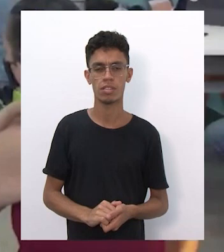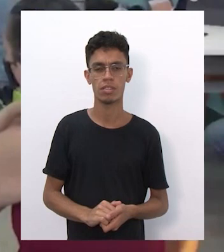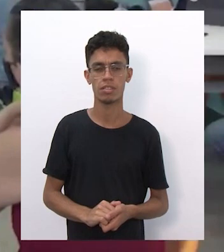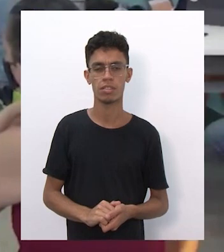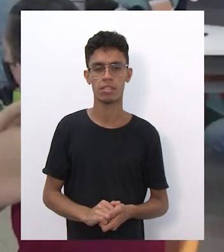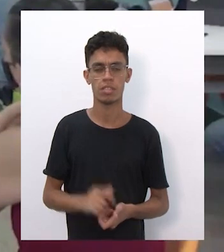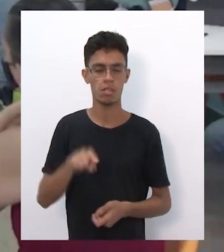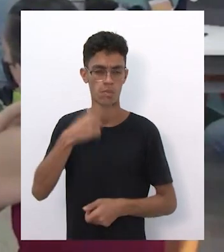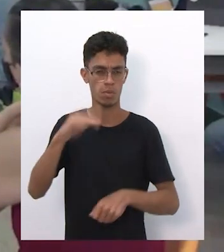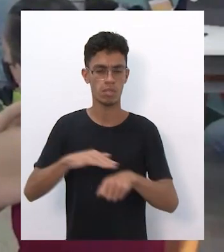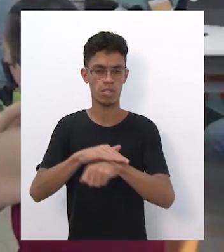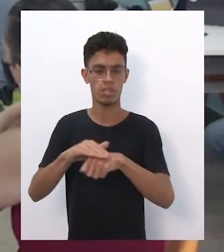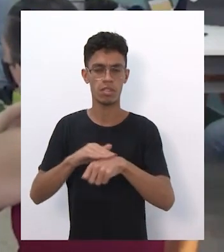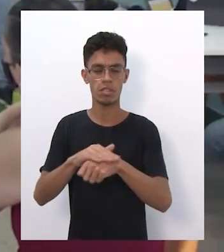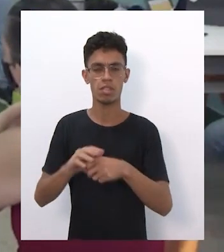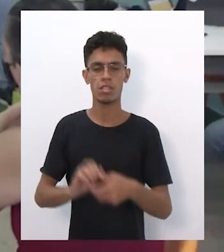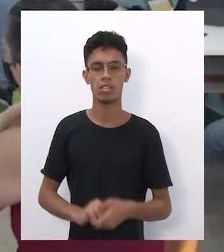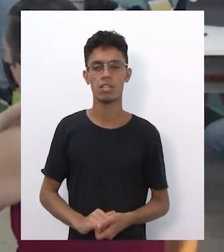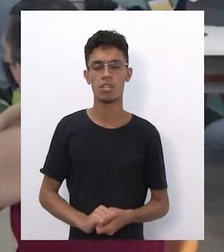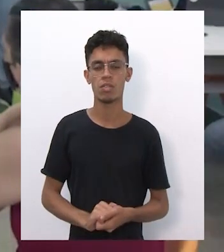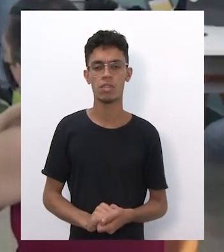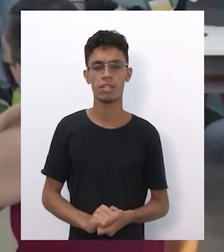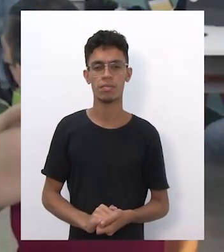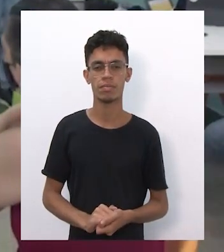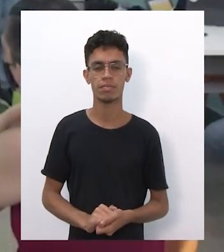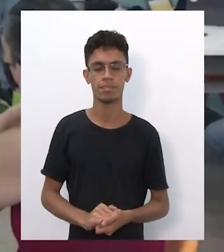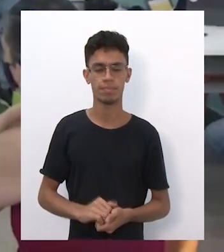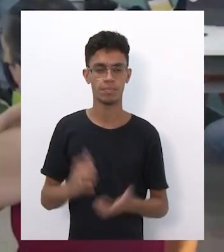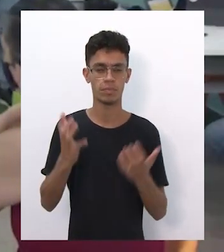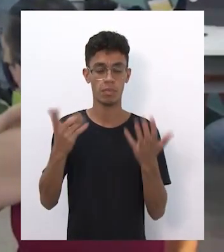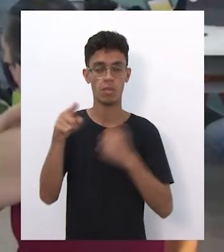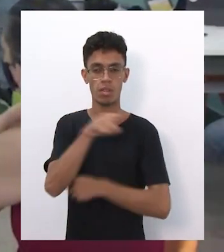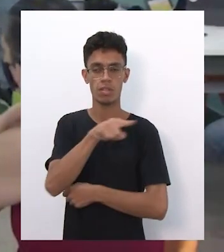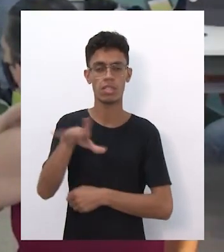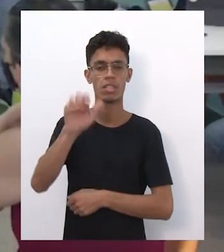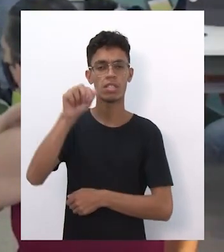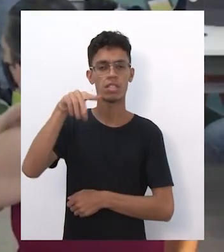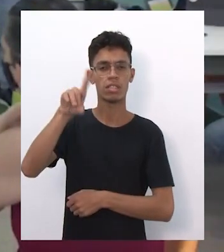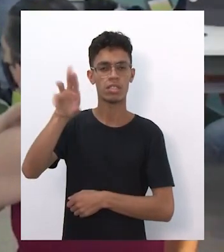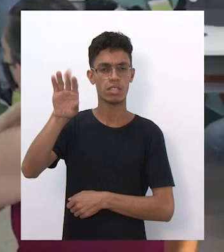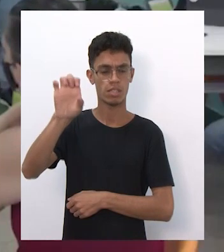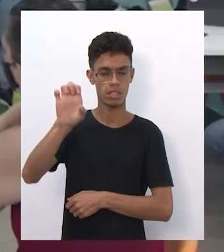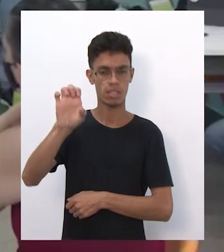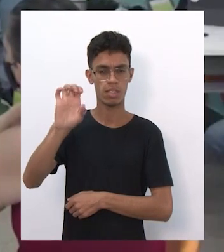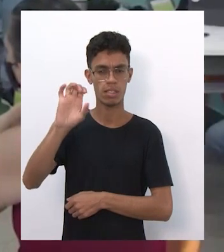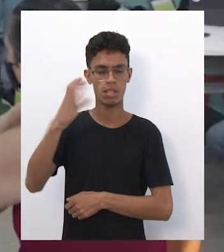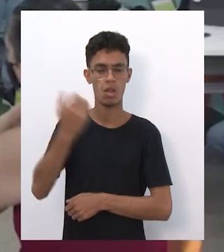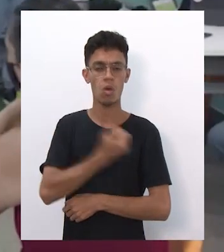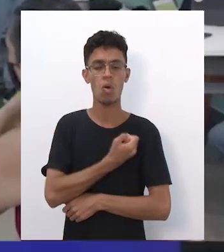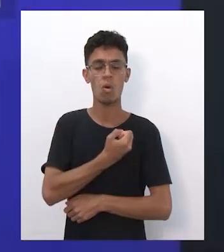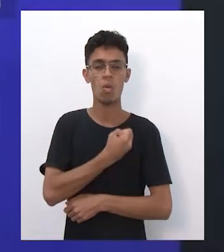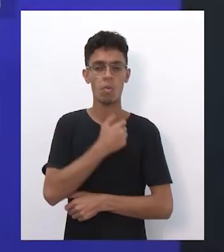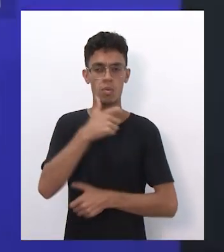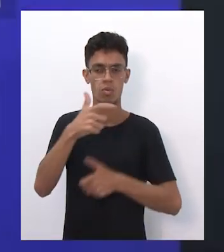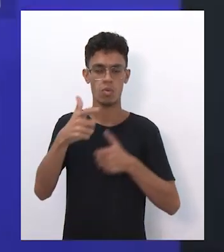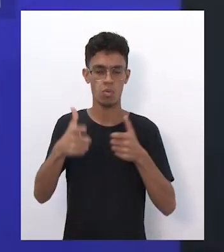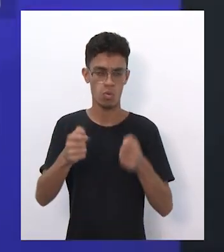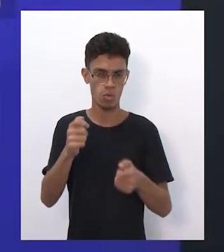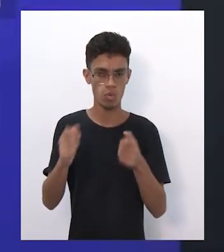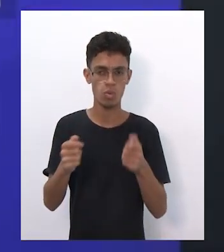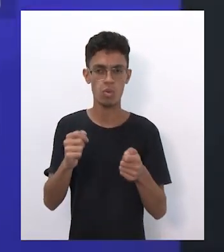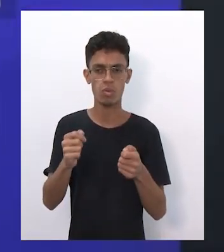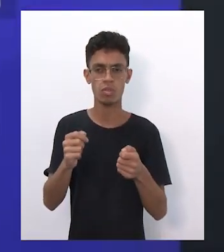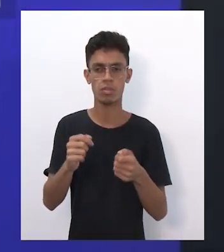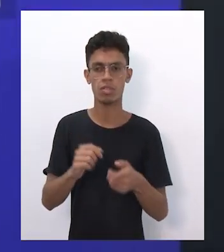volta nessa conversa, tá bom? Então, eu quero que vocês... O André vai colocar o número do jogo. No iPad